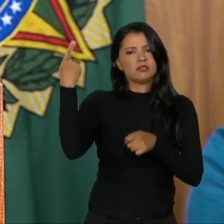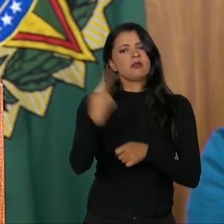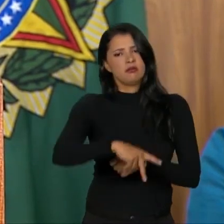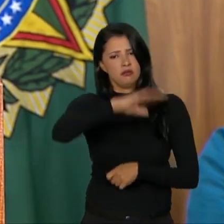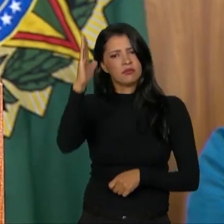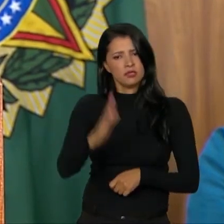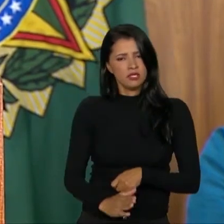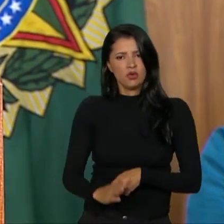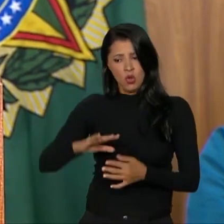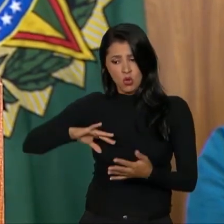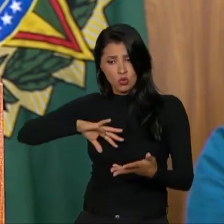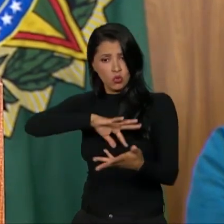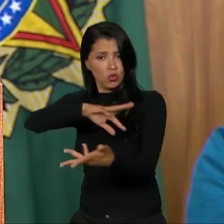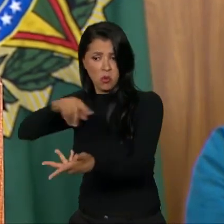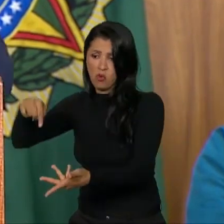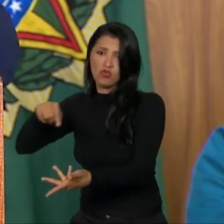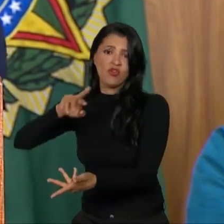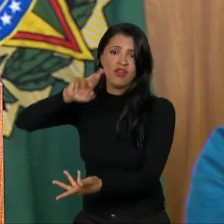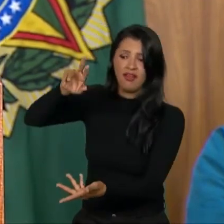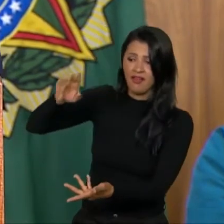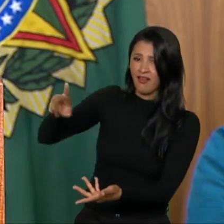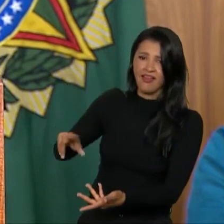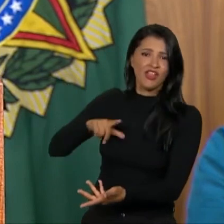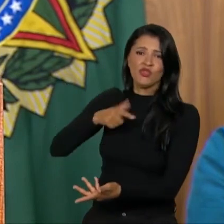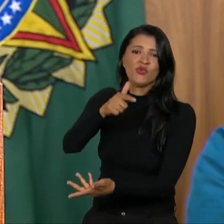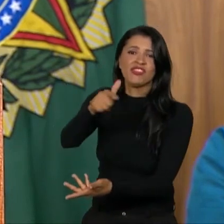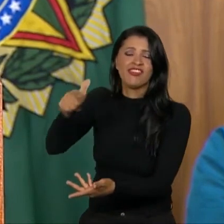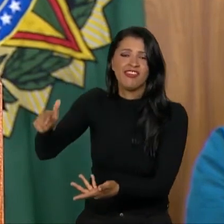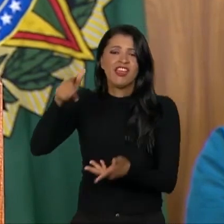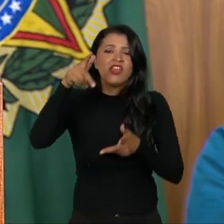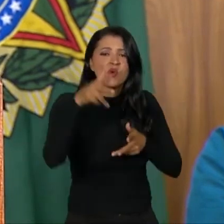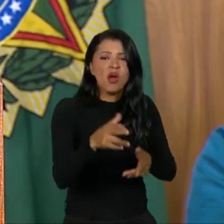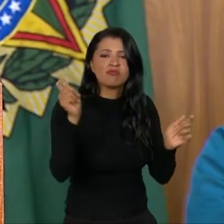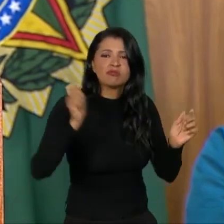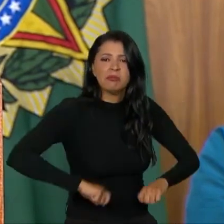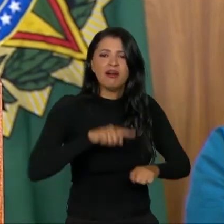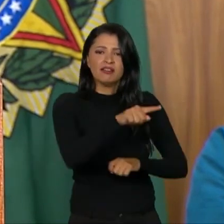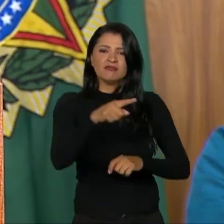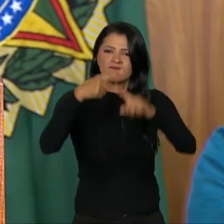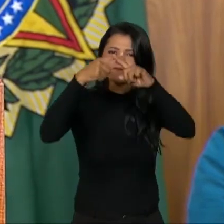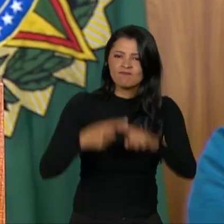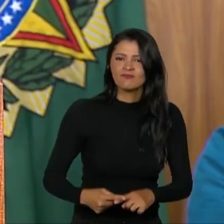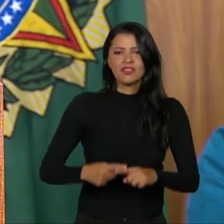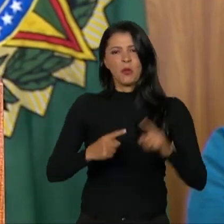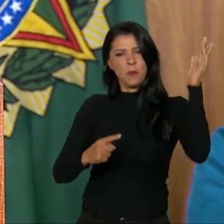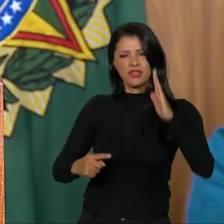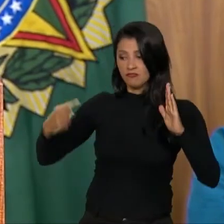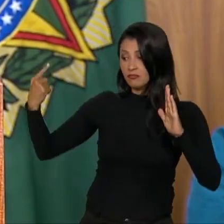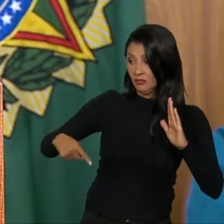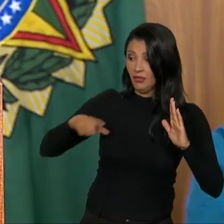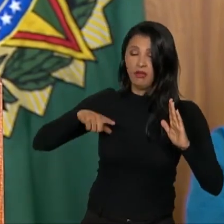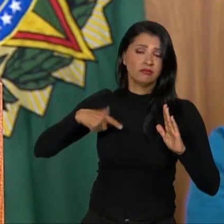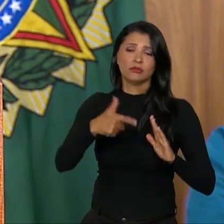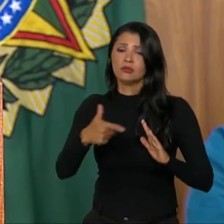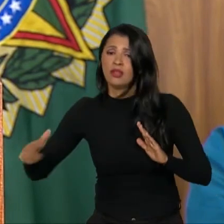Não tem no planeta Terra nenhum país capaz de competir com o Brasil na produção